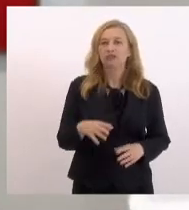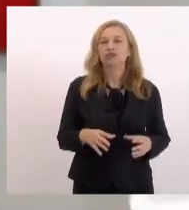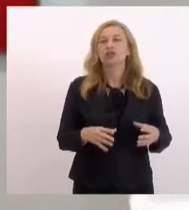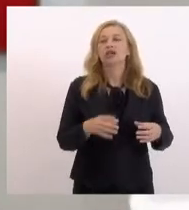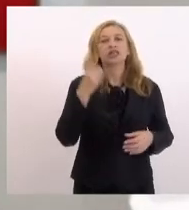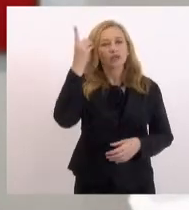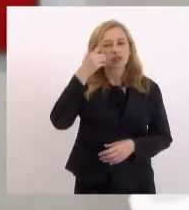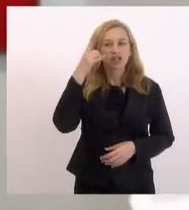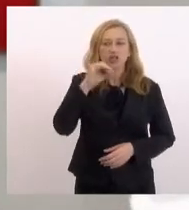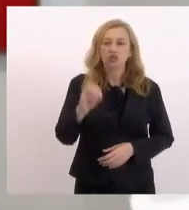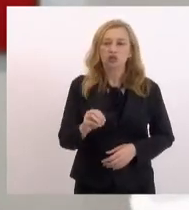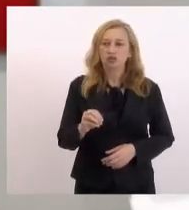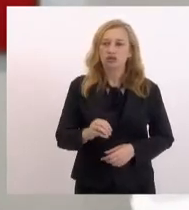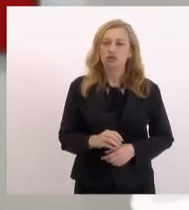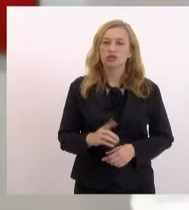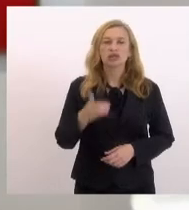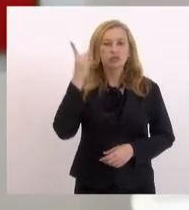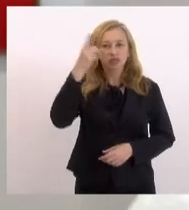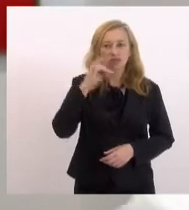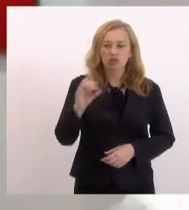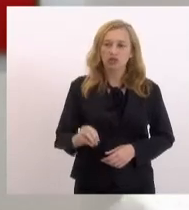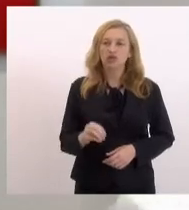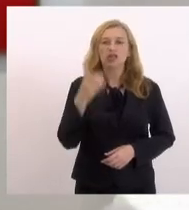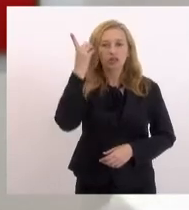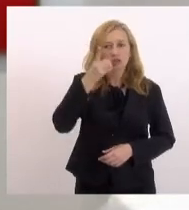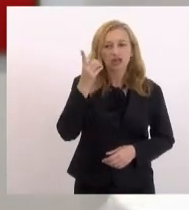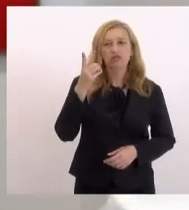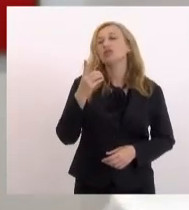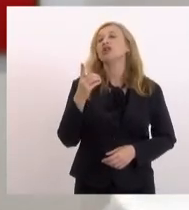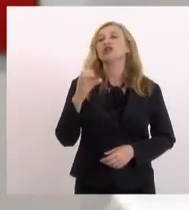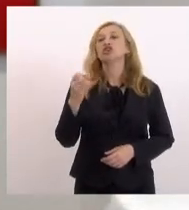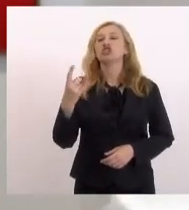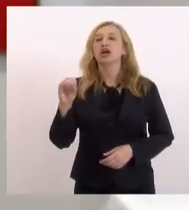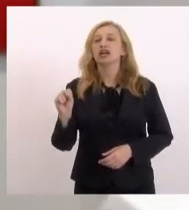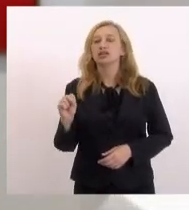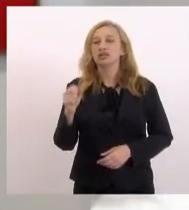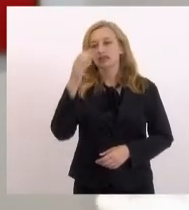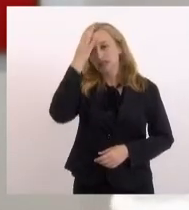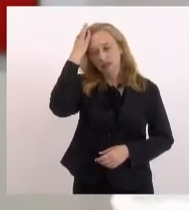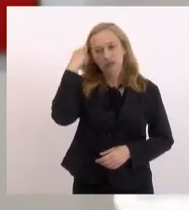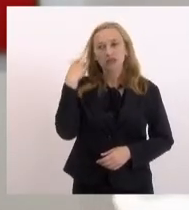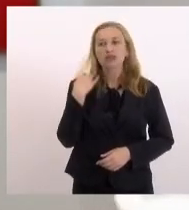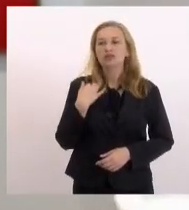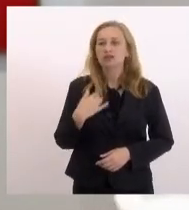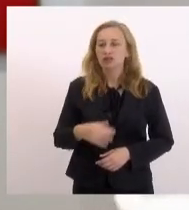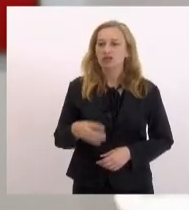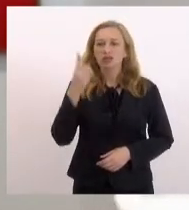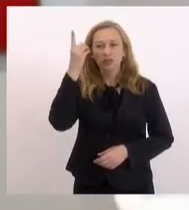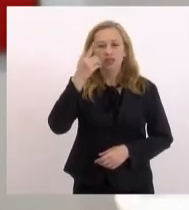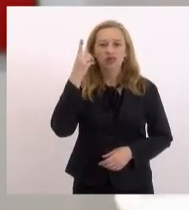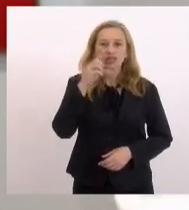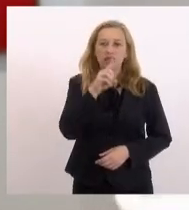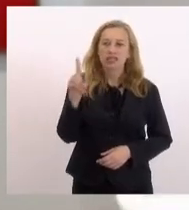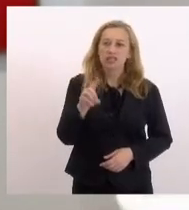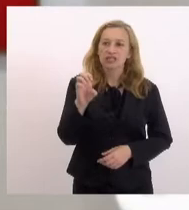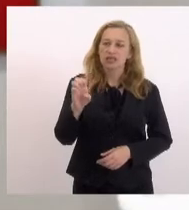Lins. Deputado Dionísio Lins. Deputado Charles Batista. Deputado Charles Batista. Deputada